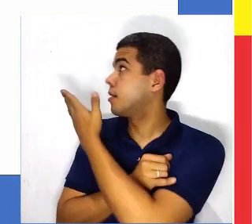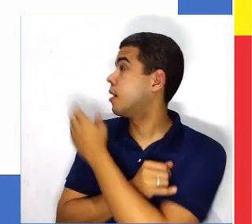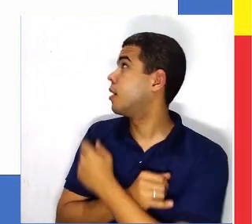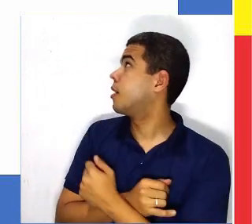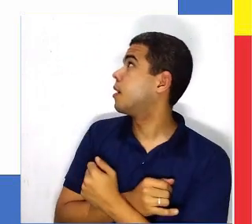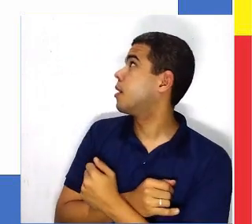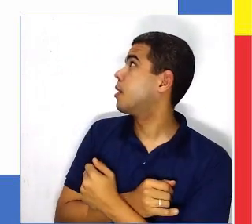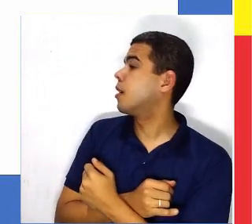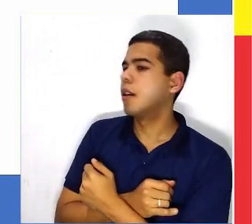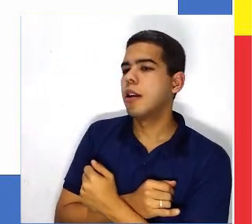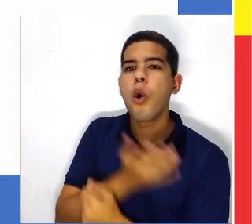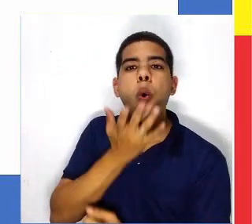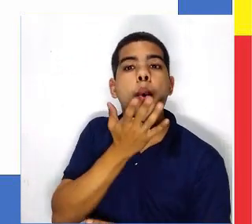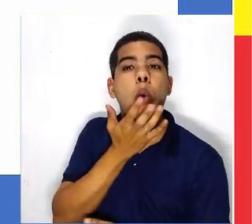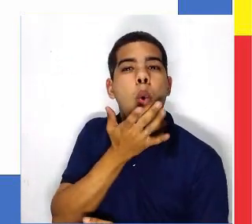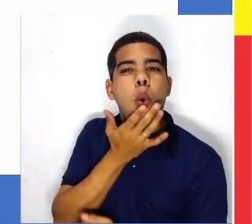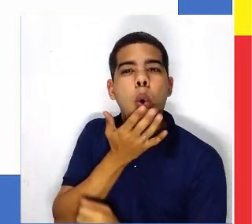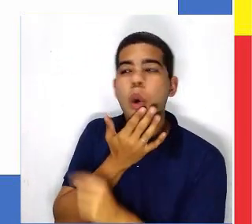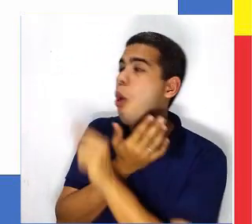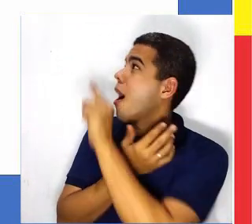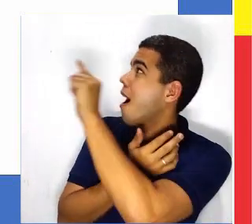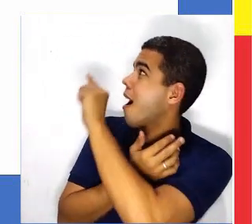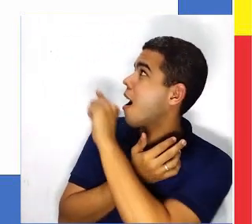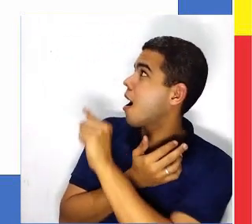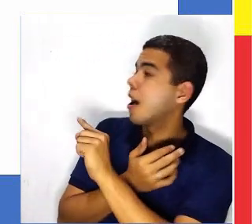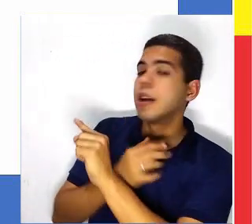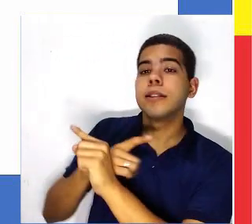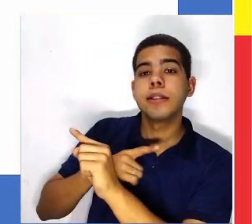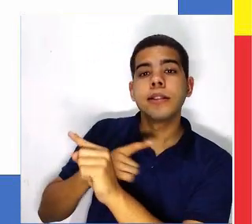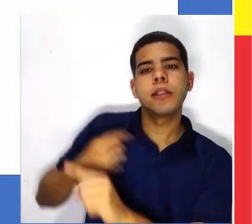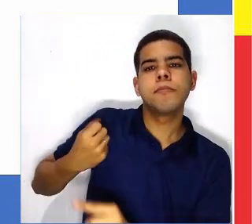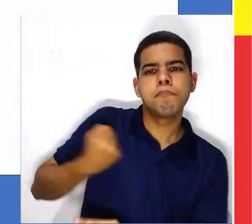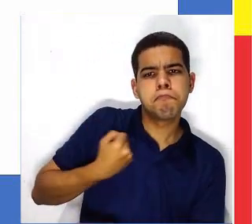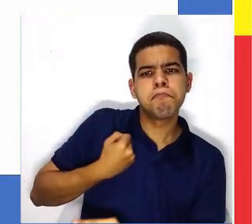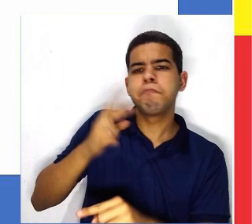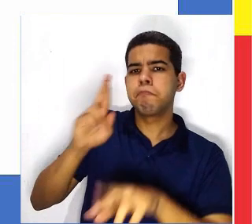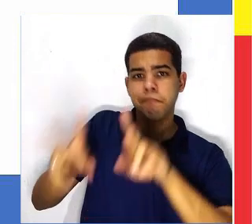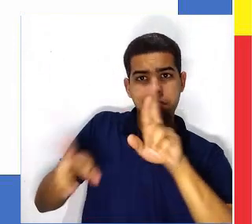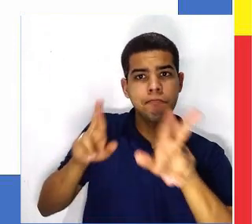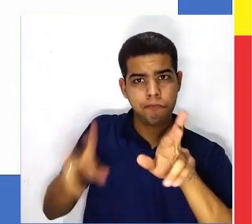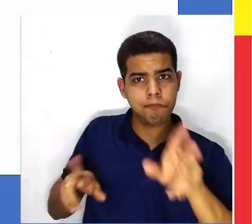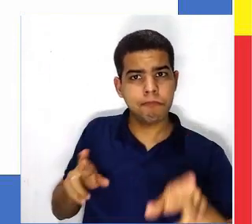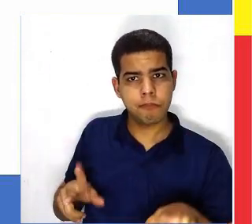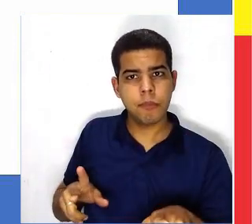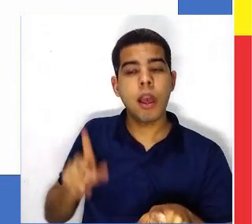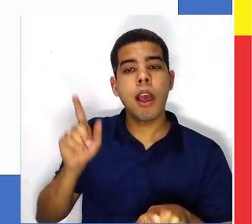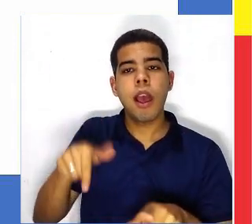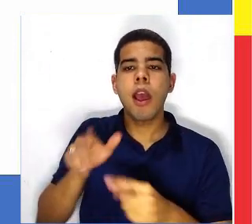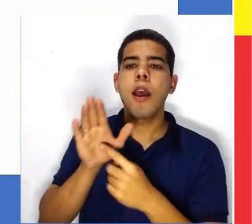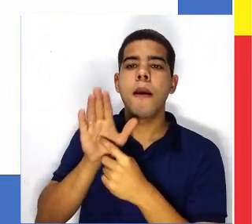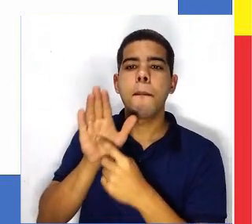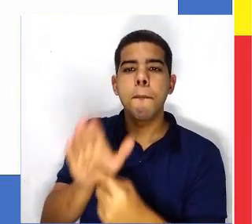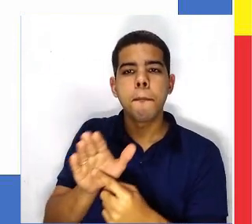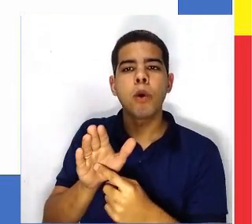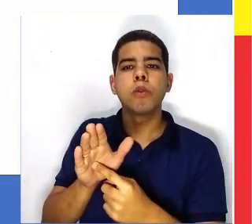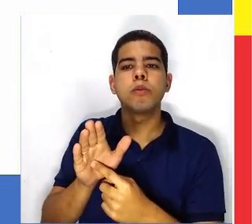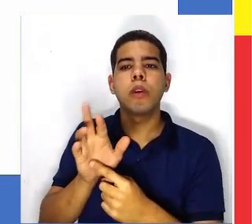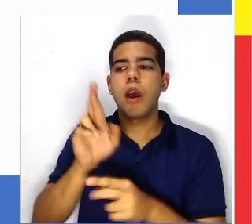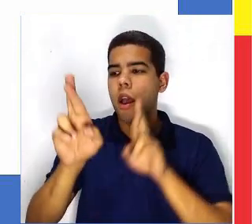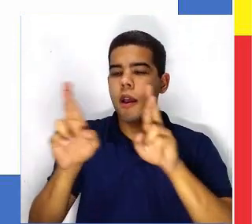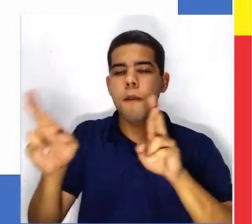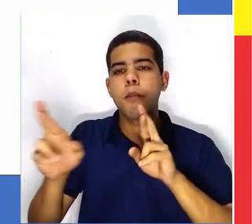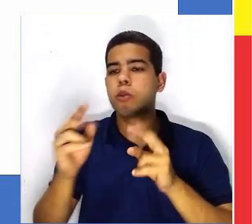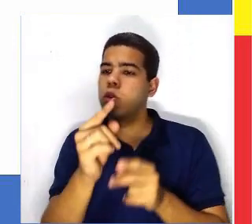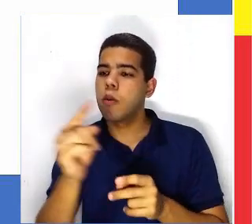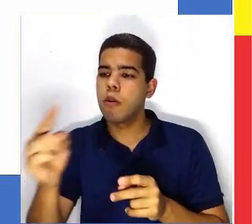de pizza. Cada corzinha dessa vai receber um valor diferente para fazer a representação do teu